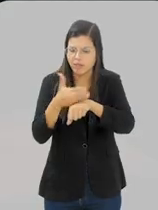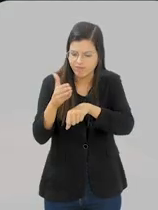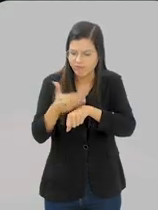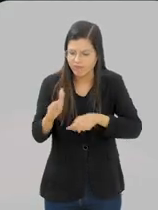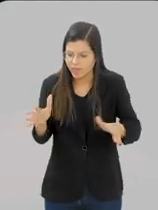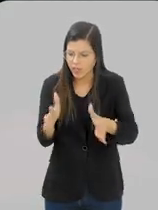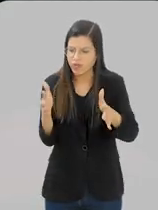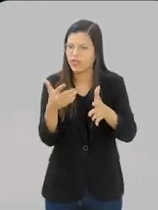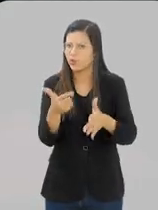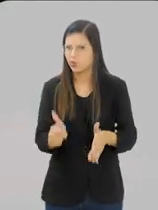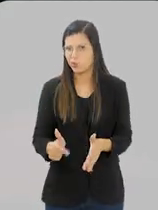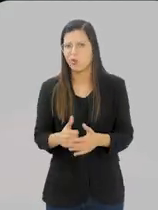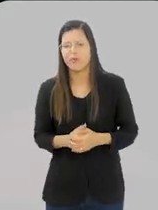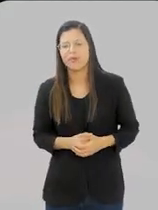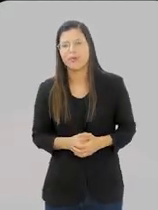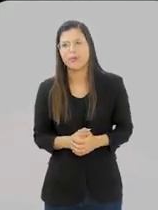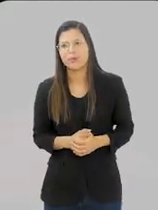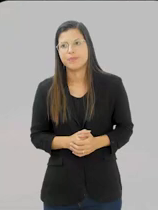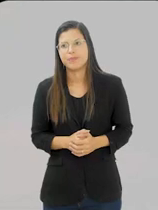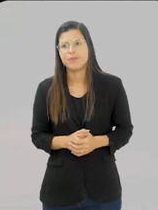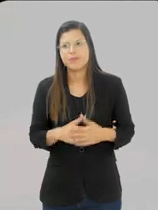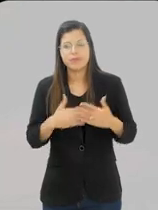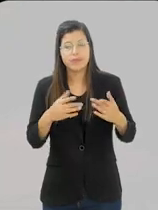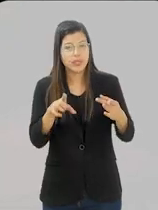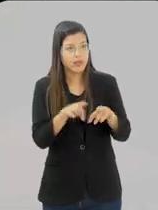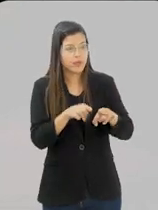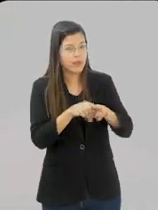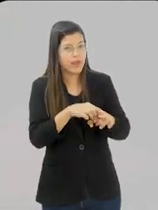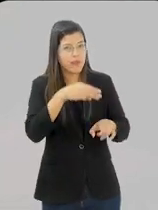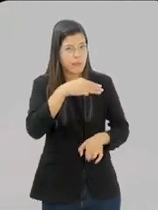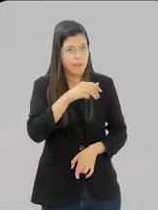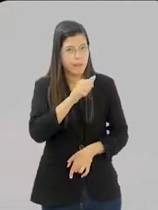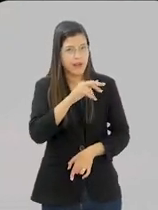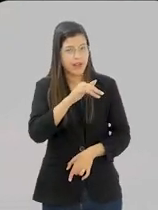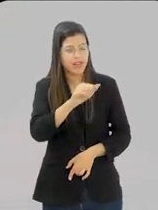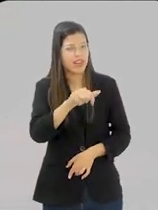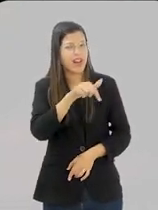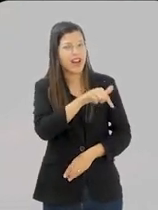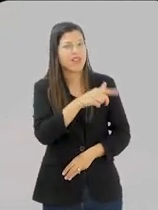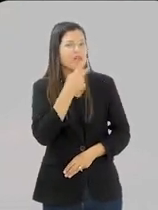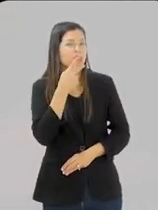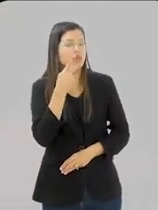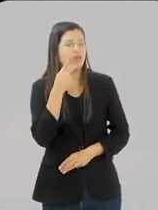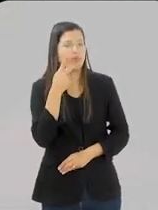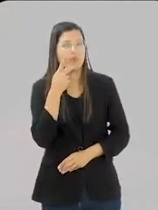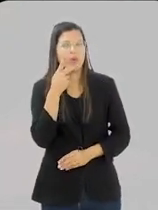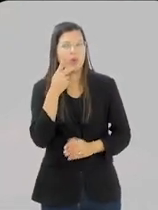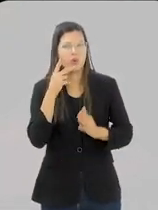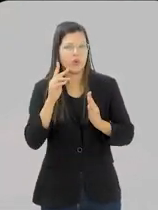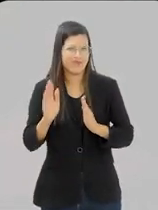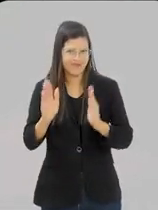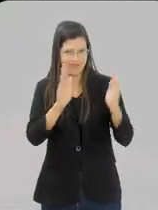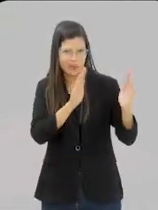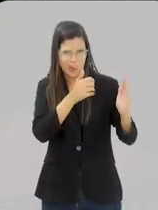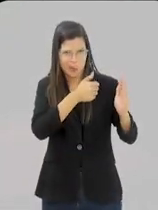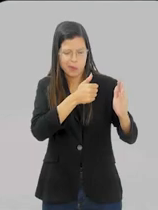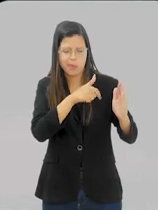aí também, né, Maria, doutor Daniel mencionou no primeiro